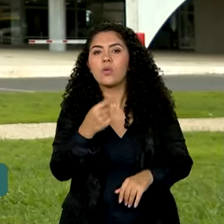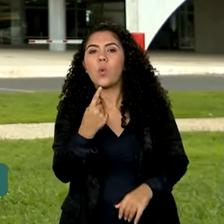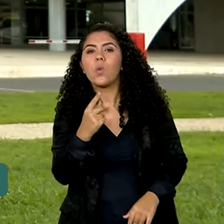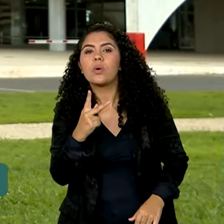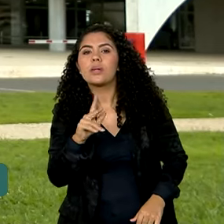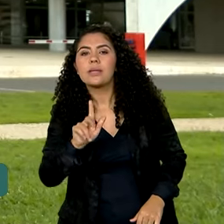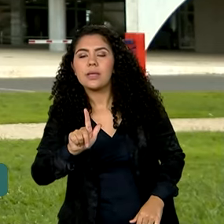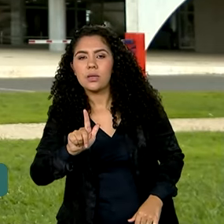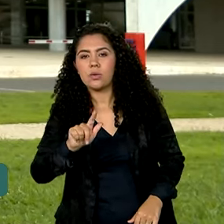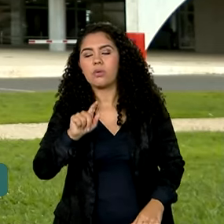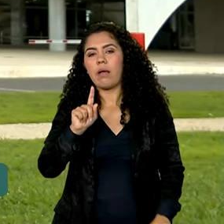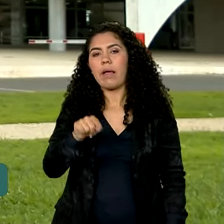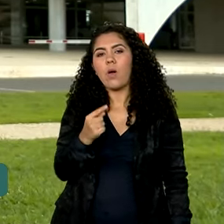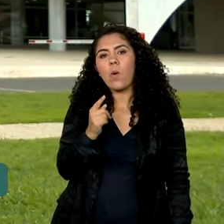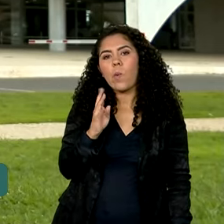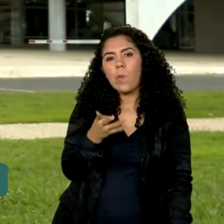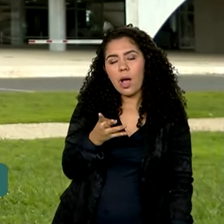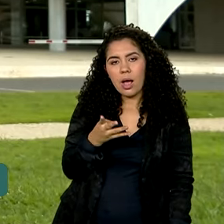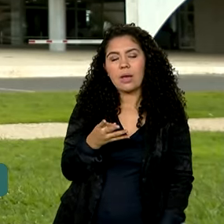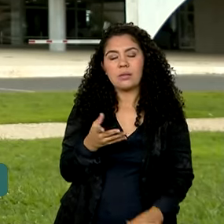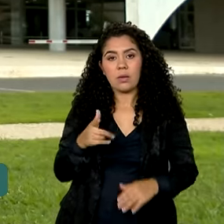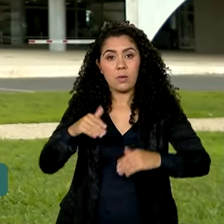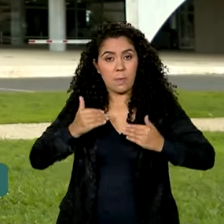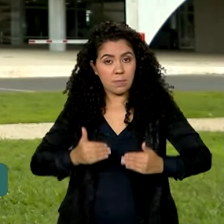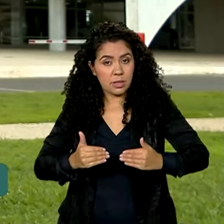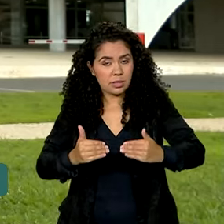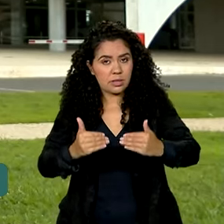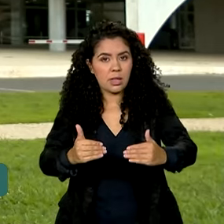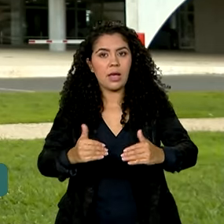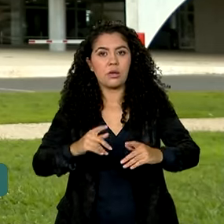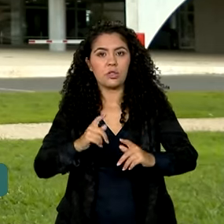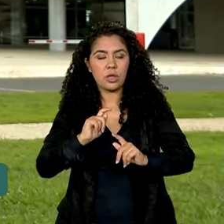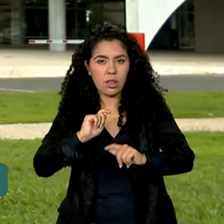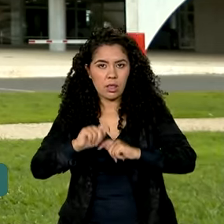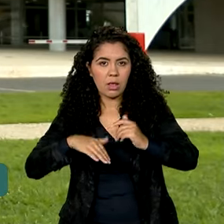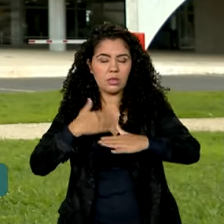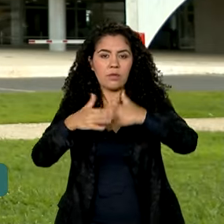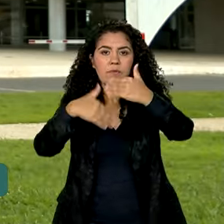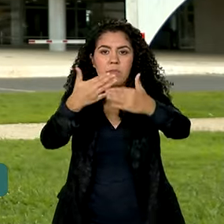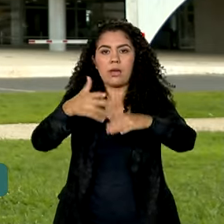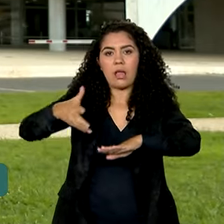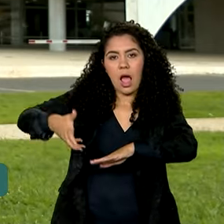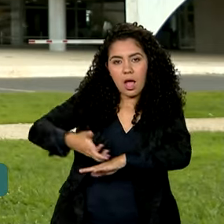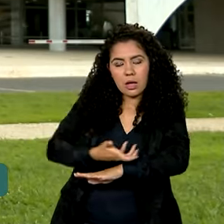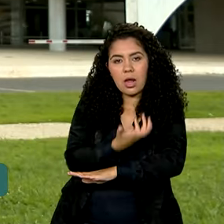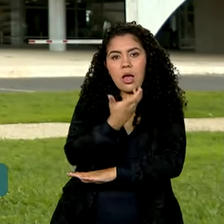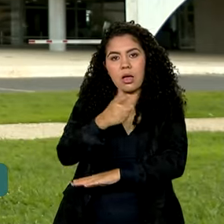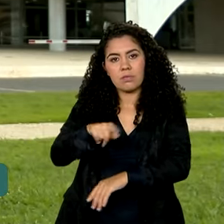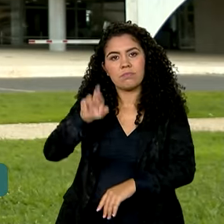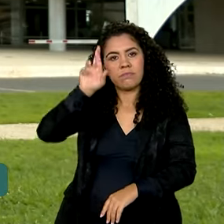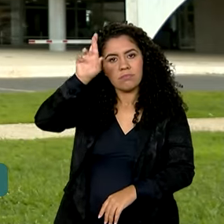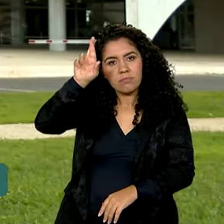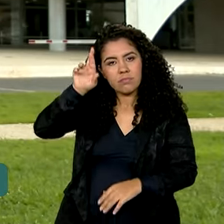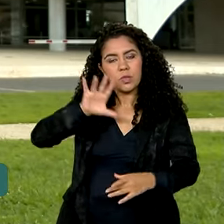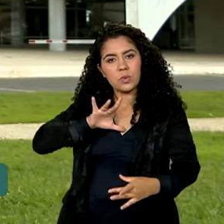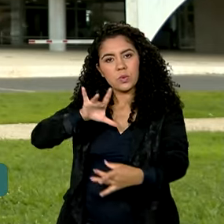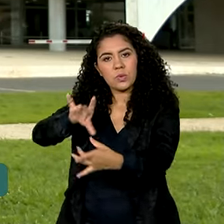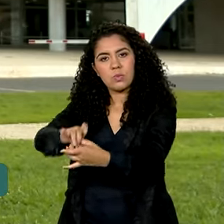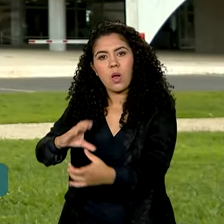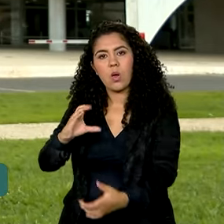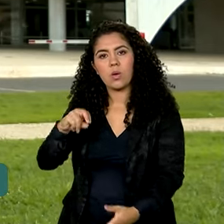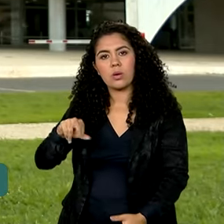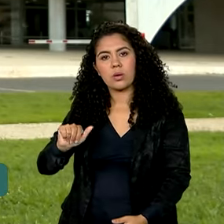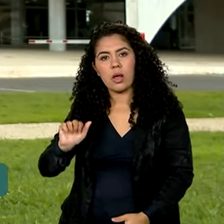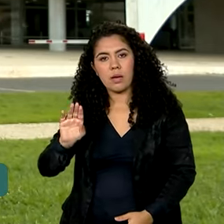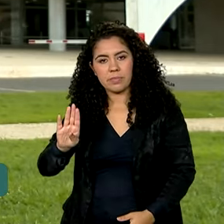quilo. A compra será feita pelo Ministério do Desenvolvimento Agrário e Agricultura Familiar por meio da CONAB, a Companhia Nacional